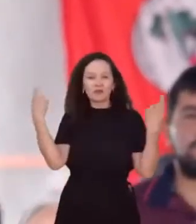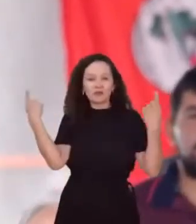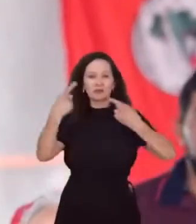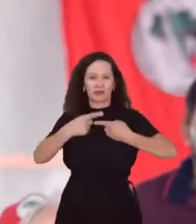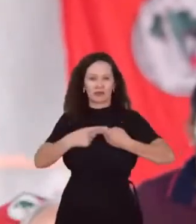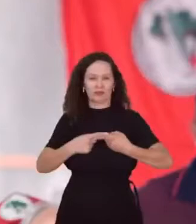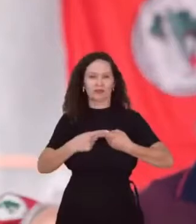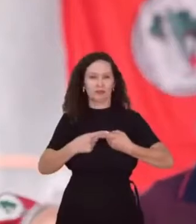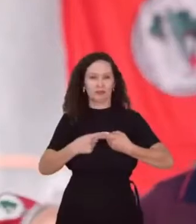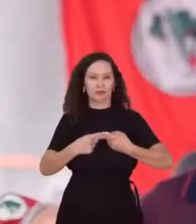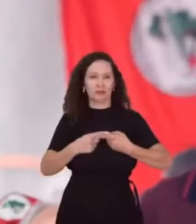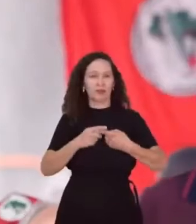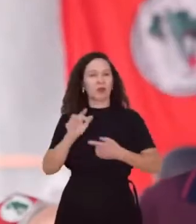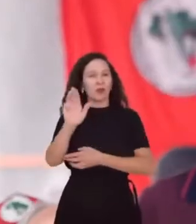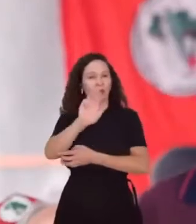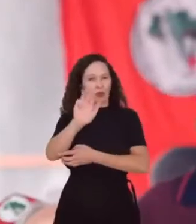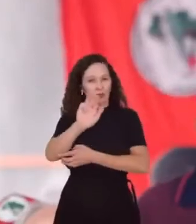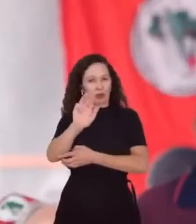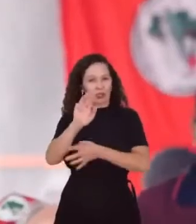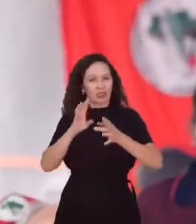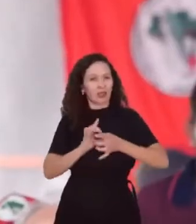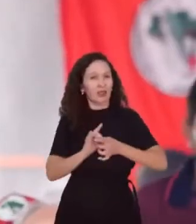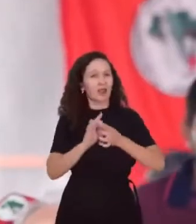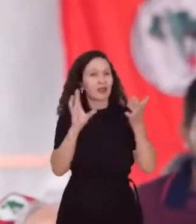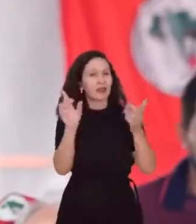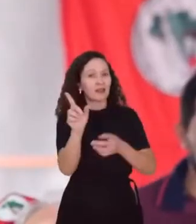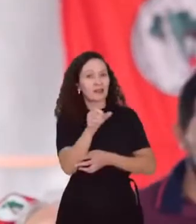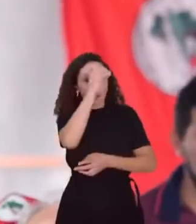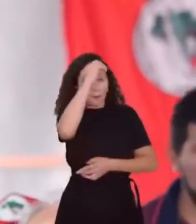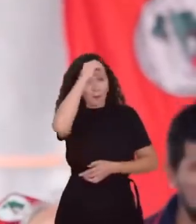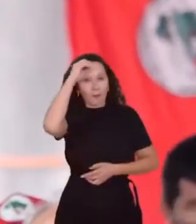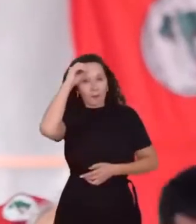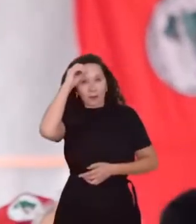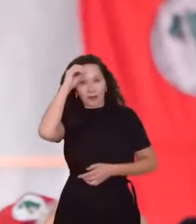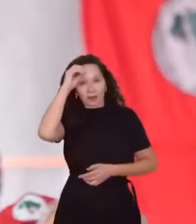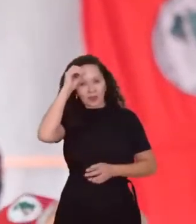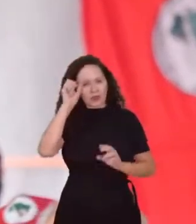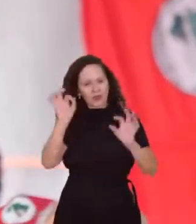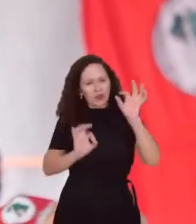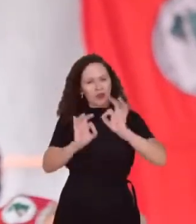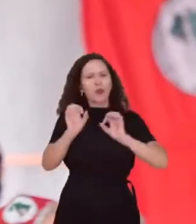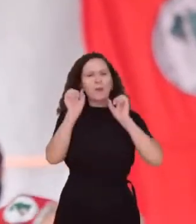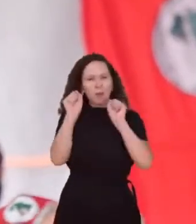está livre, inocente, pronto para ser presidente.